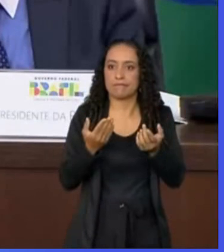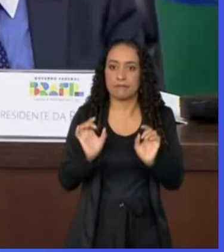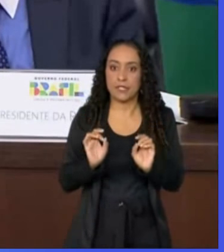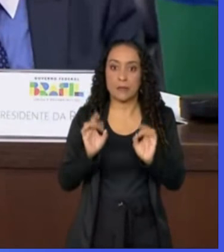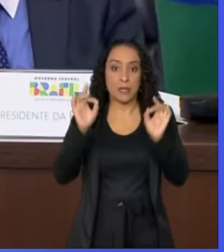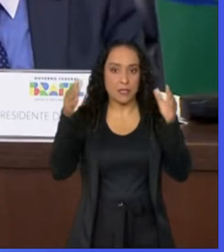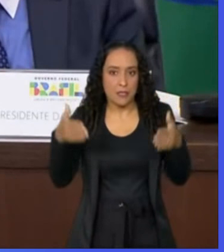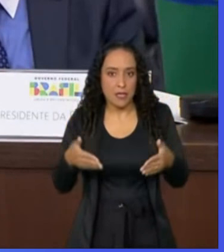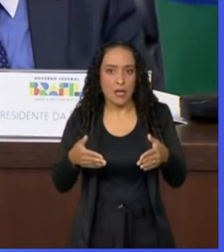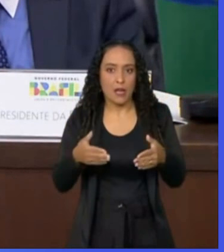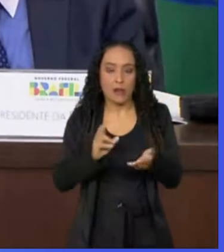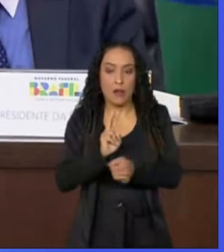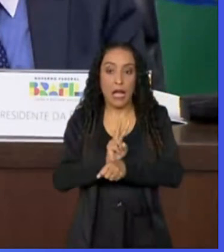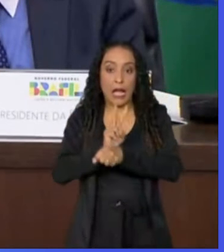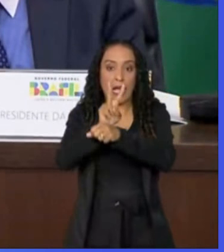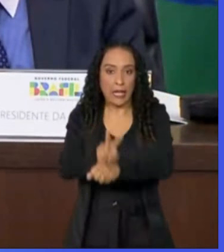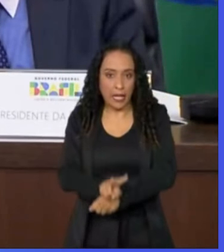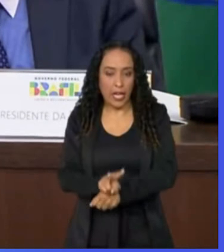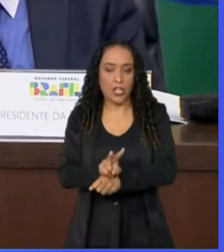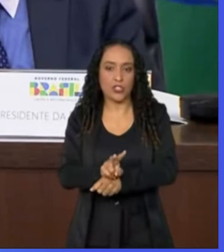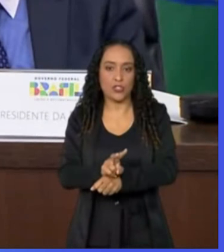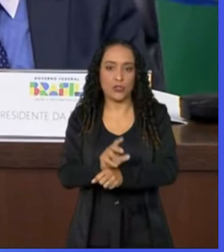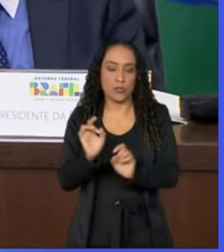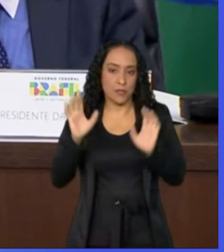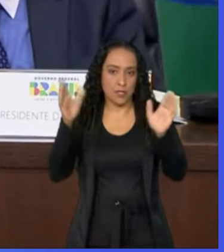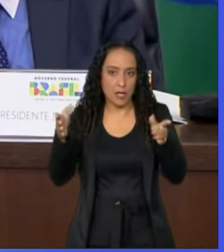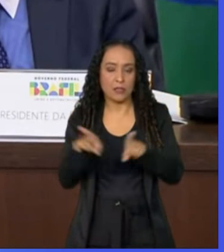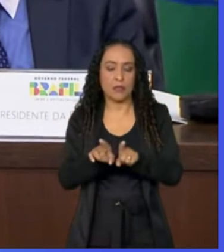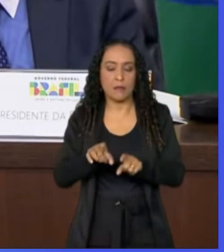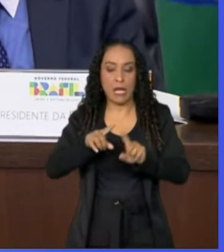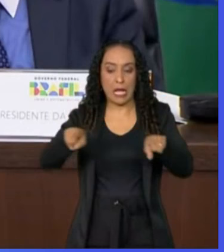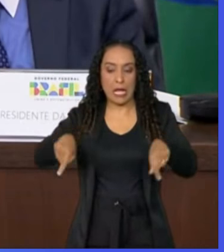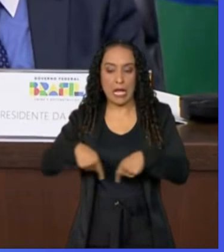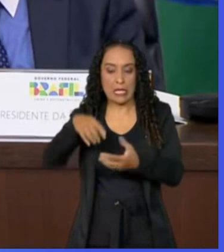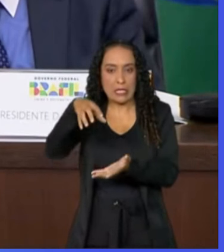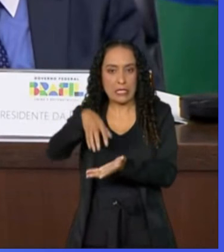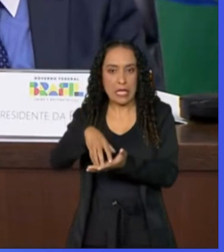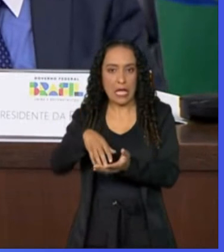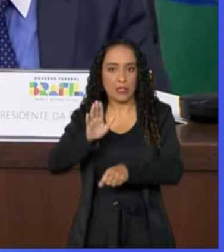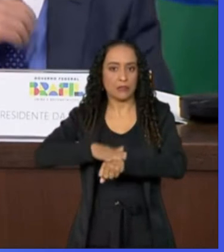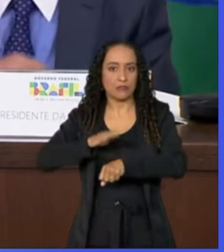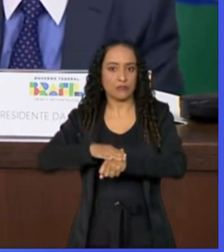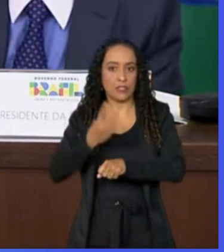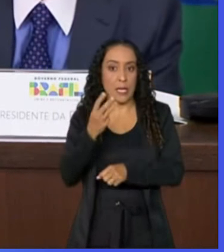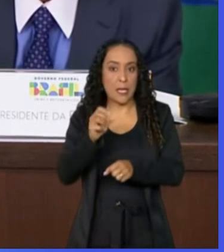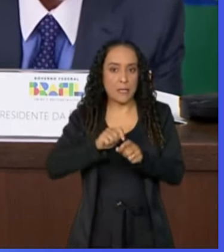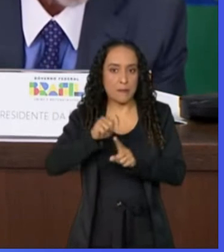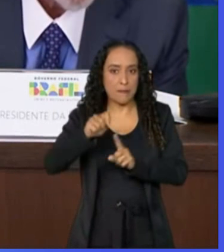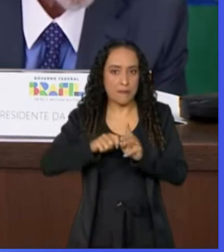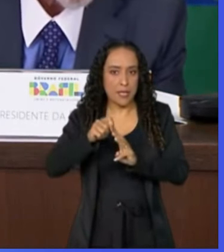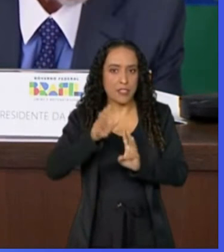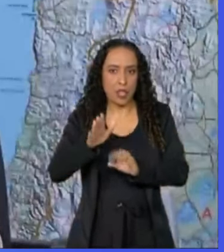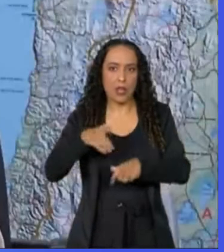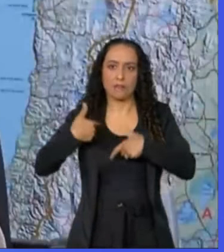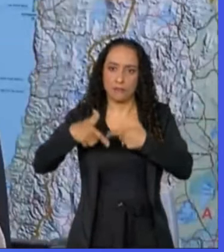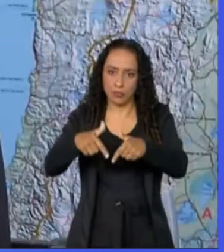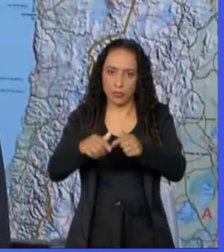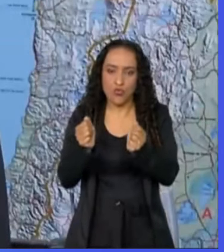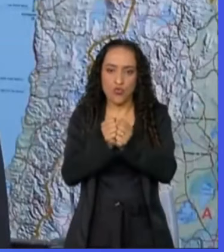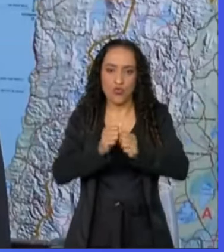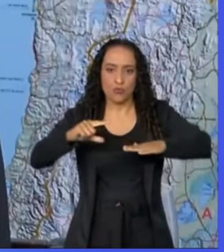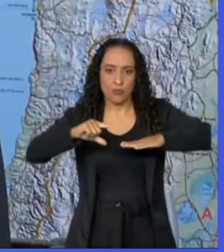eh crédito extraordinário temos uma sala de situação há quase TRS meses funcionando com a coordenação da casa